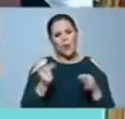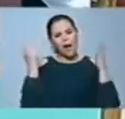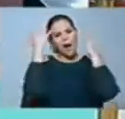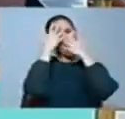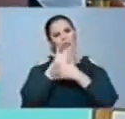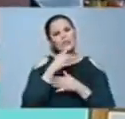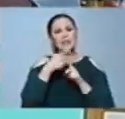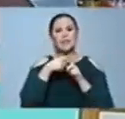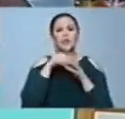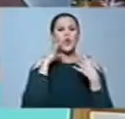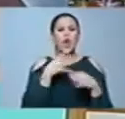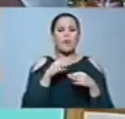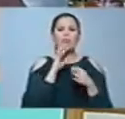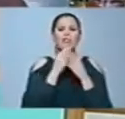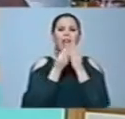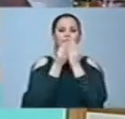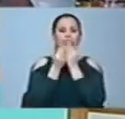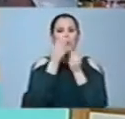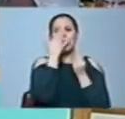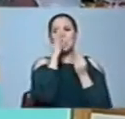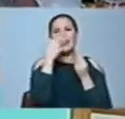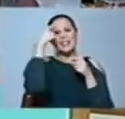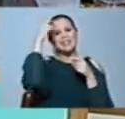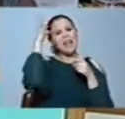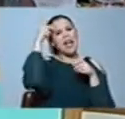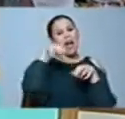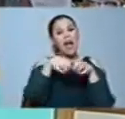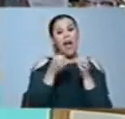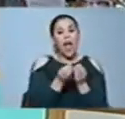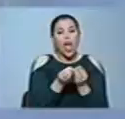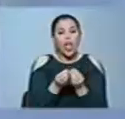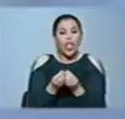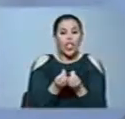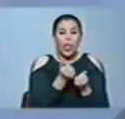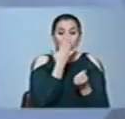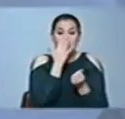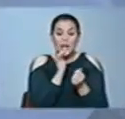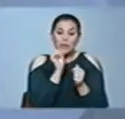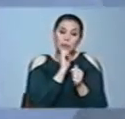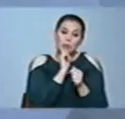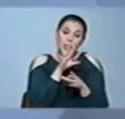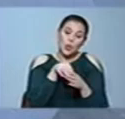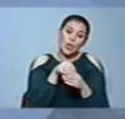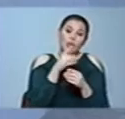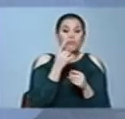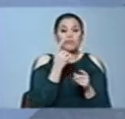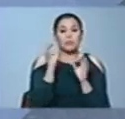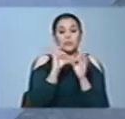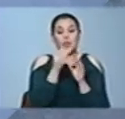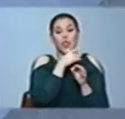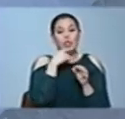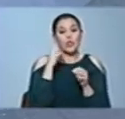queijo cremoso que vamos utilizar então para a nossa feita este queijo cremoso pode ser utilizado não só hoje numa seita 2 mas depois também se quiser utilizar